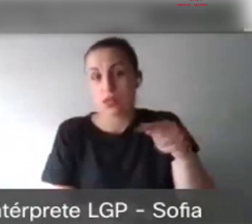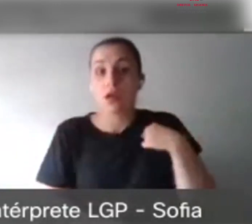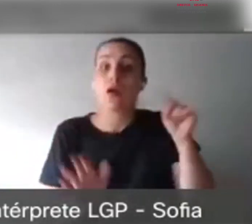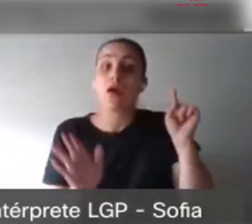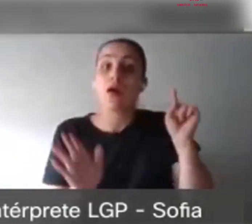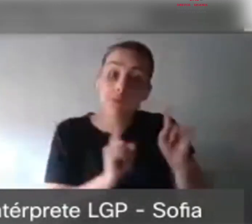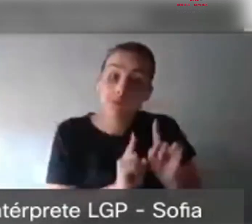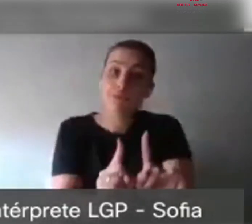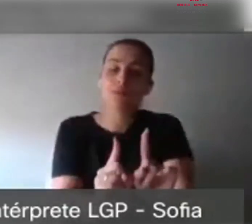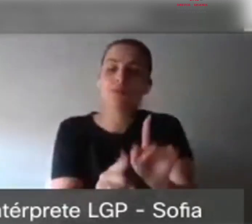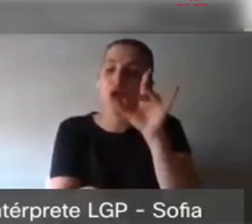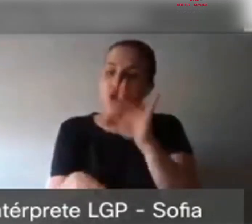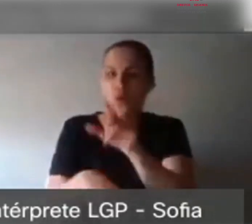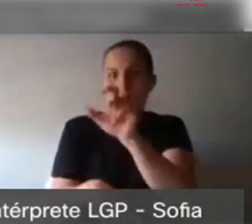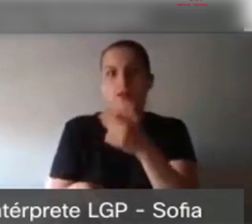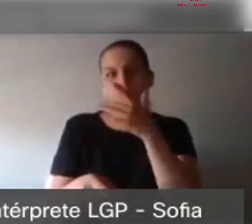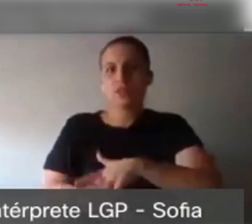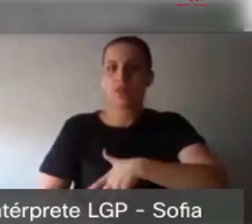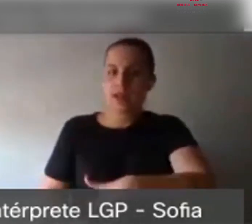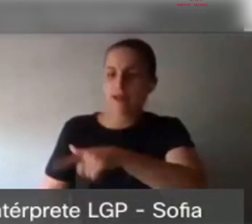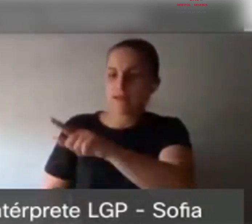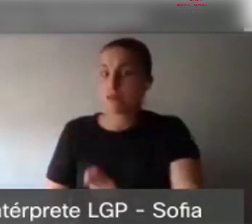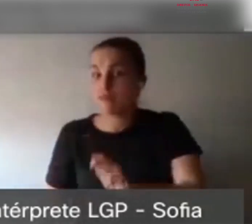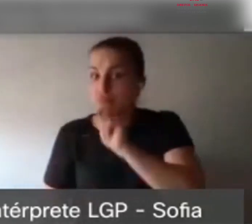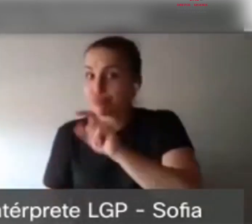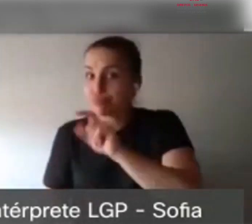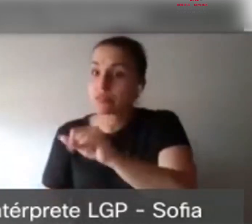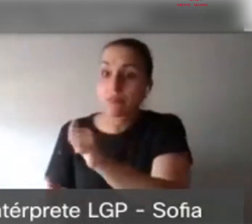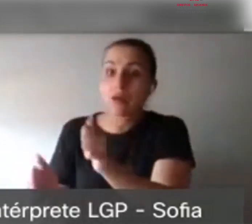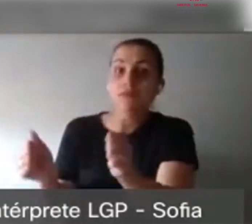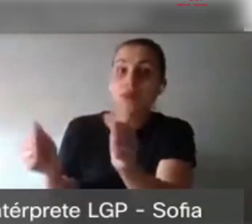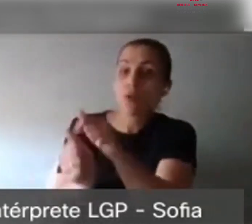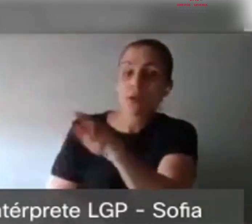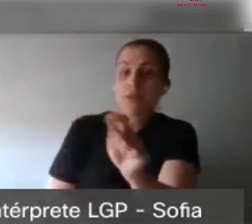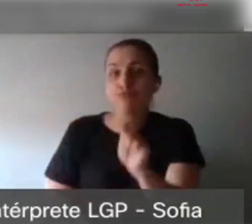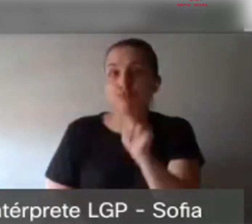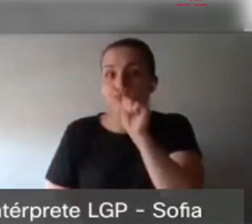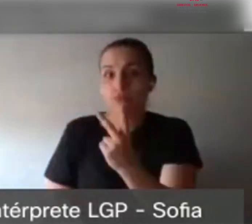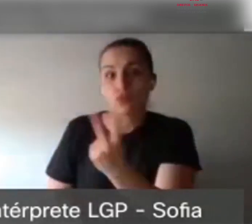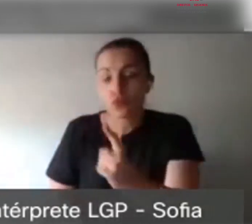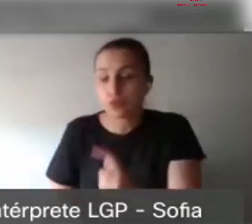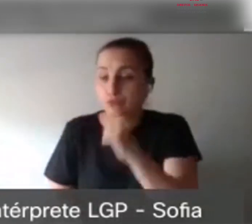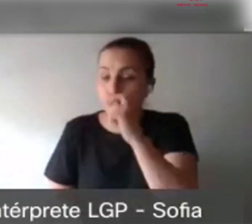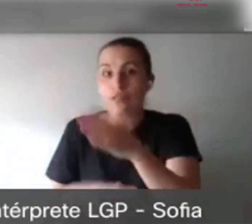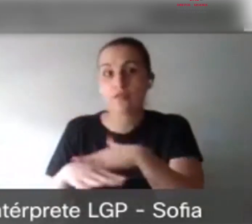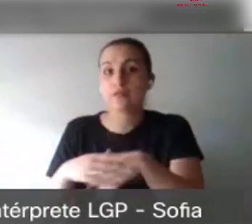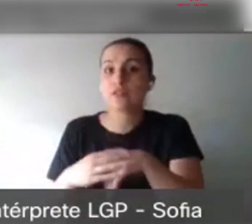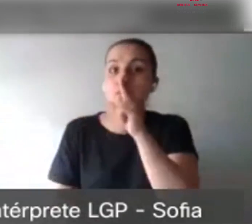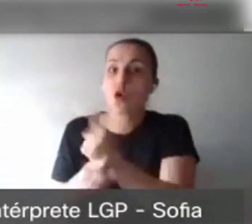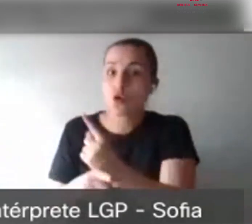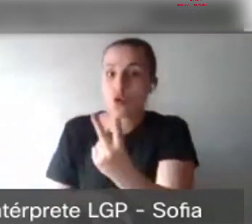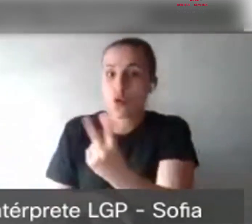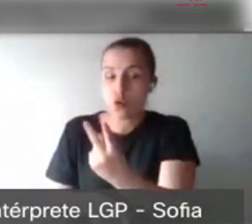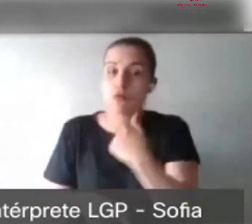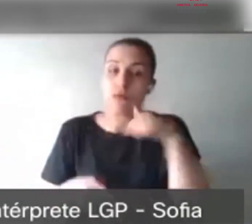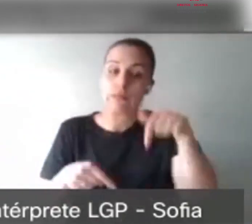era feito para o doente, neste caso para a grávida, era feito também para o acompanhante, e os 2 testes eram realizados no mesmo momento, nas